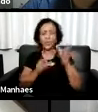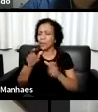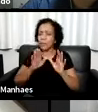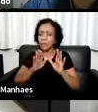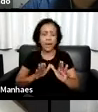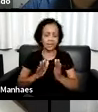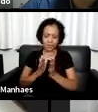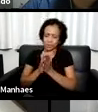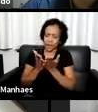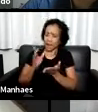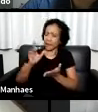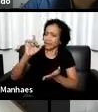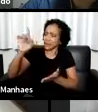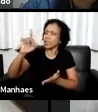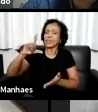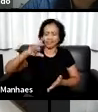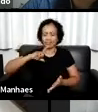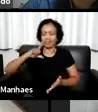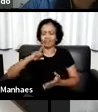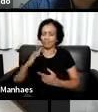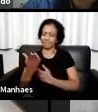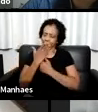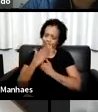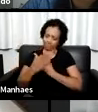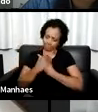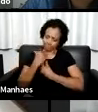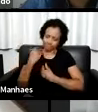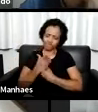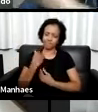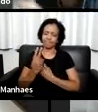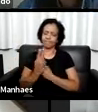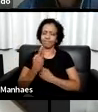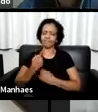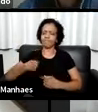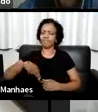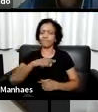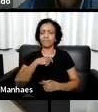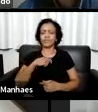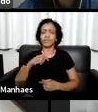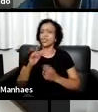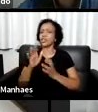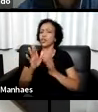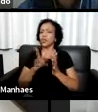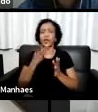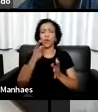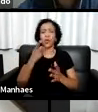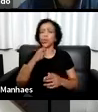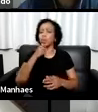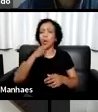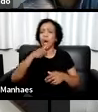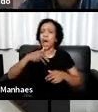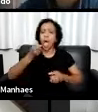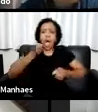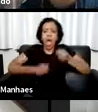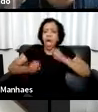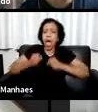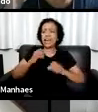nos aconselha e nos orienta, dizendo: não andeis ansiosos por coisa